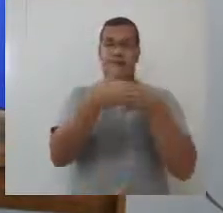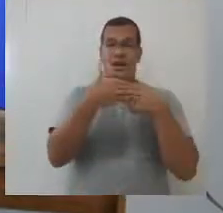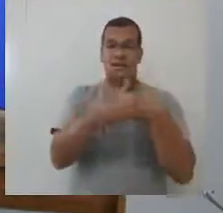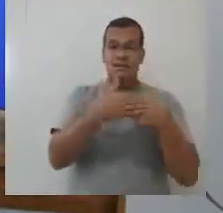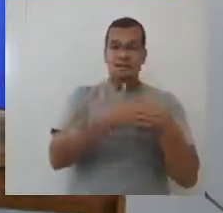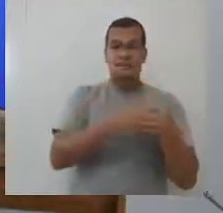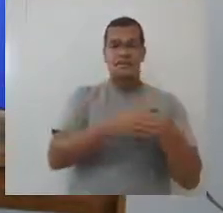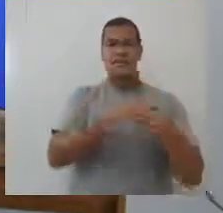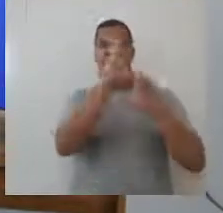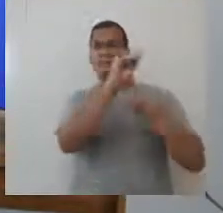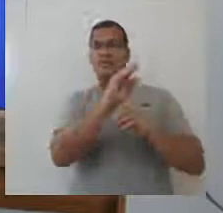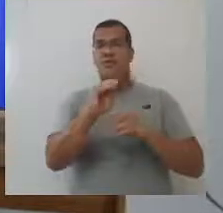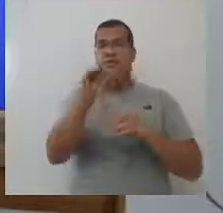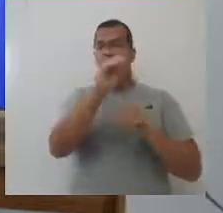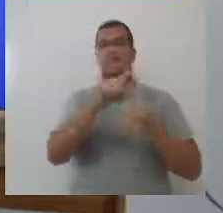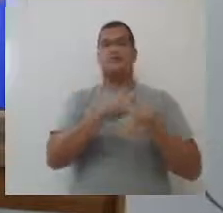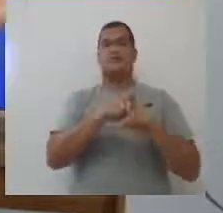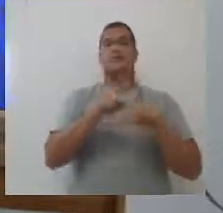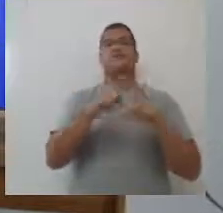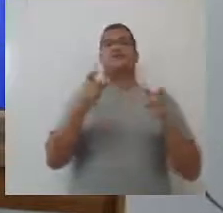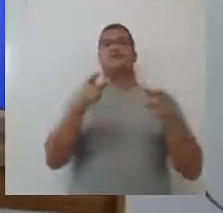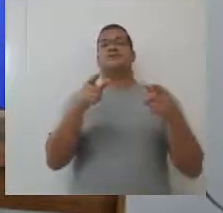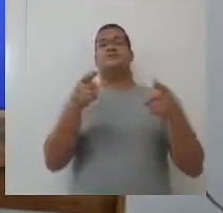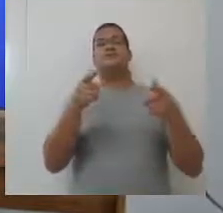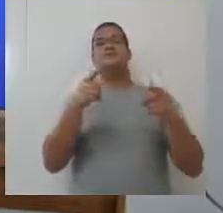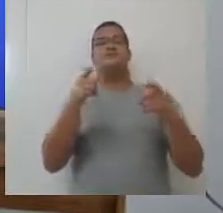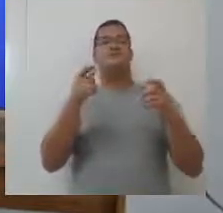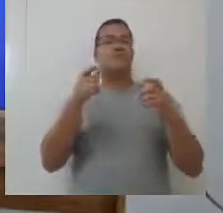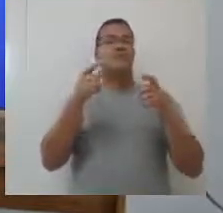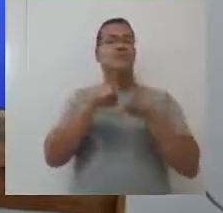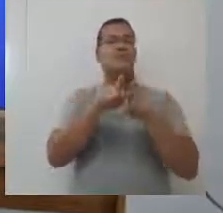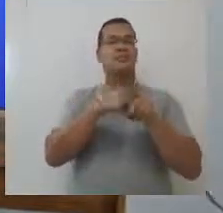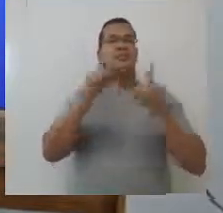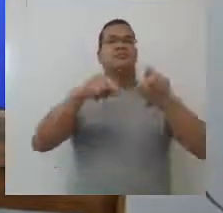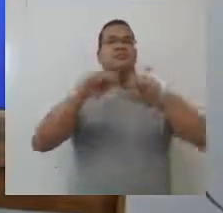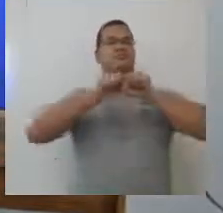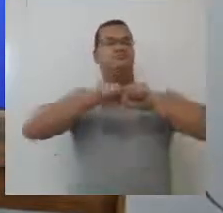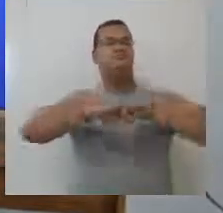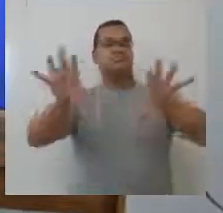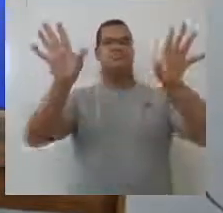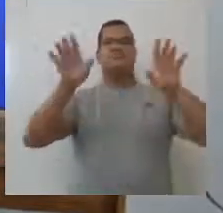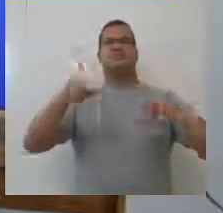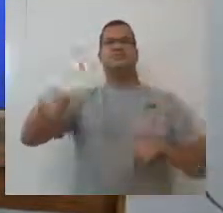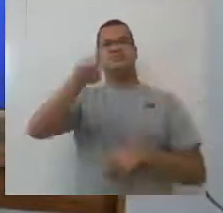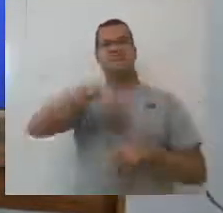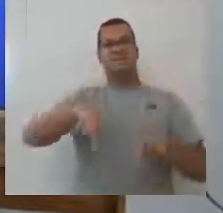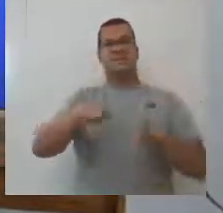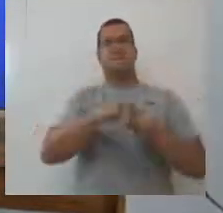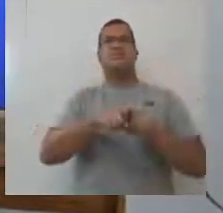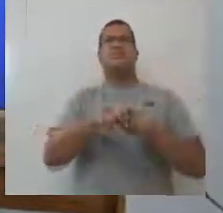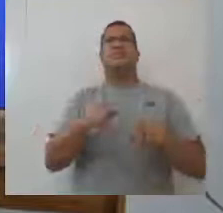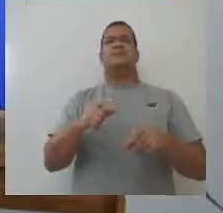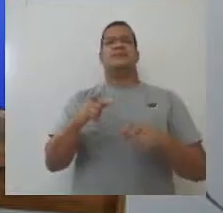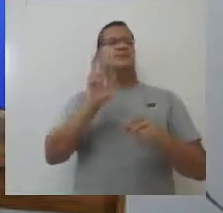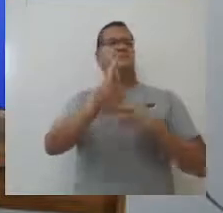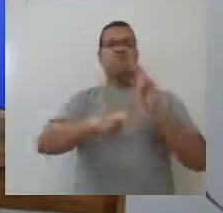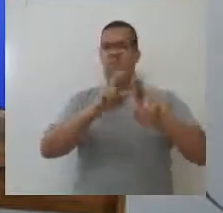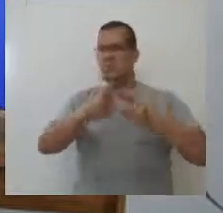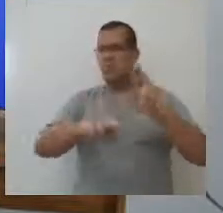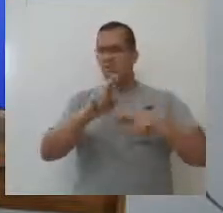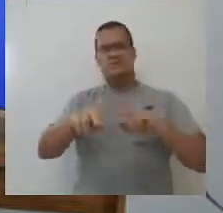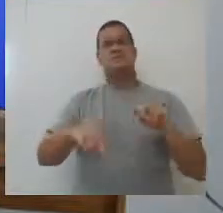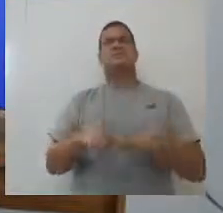todas as fotos aí, todos os stories. Se quiser fazer, faz hoje, que eu publico de todo mundo, tá? Reposto de todo mundo, respondo todo